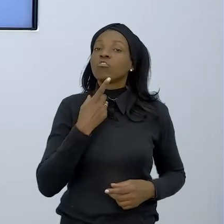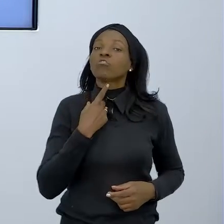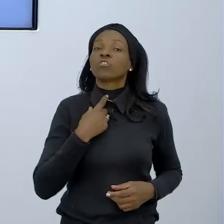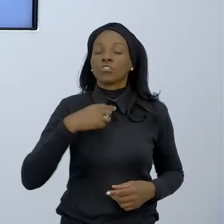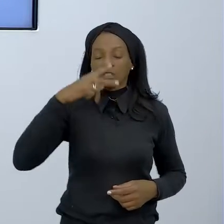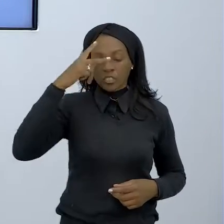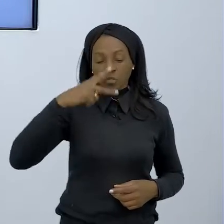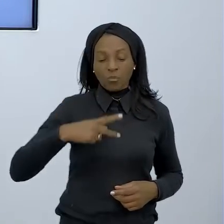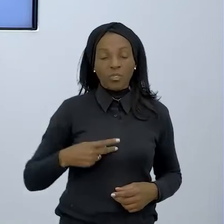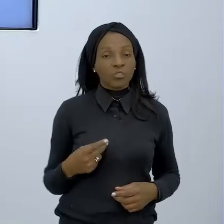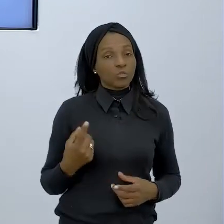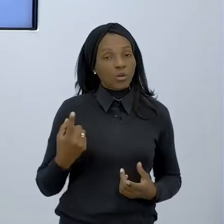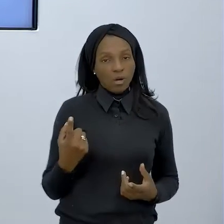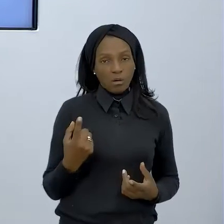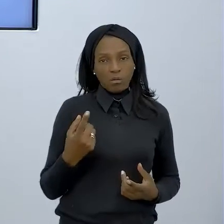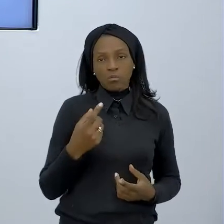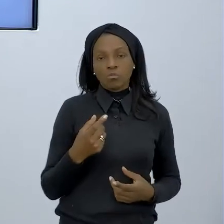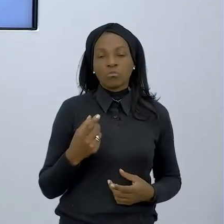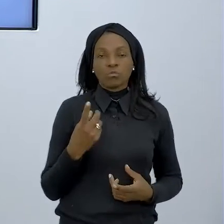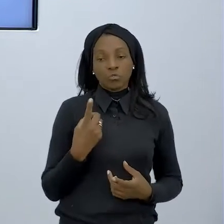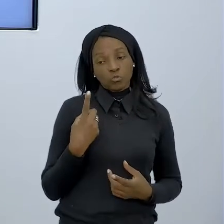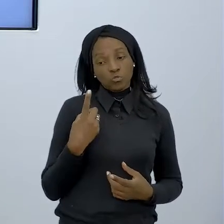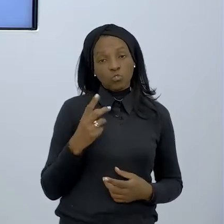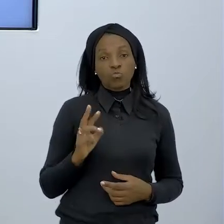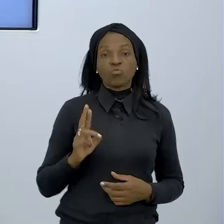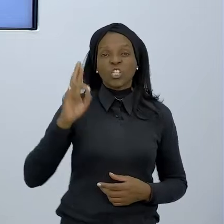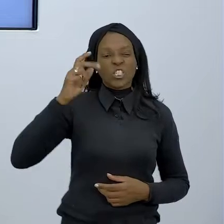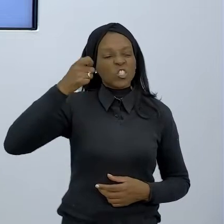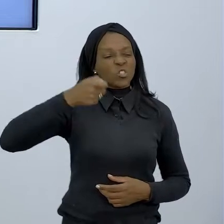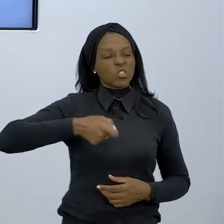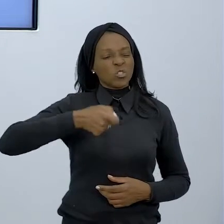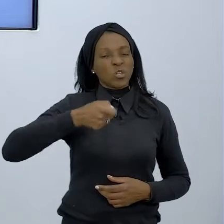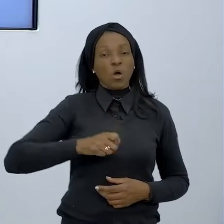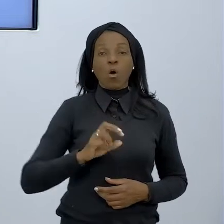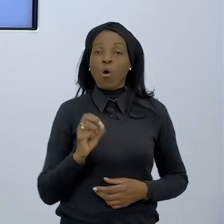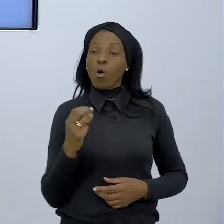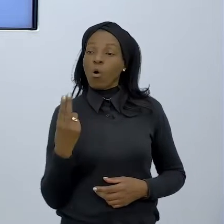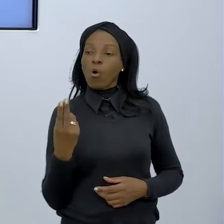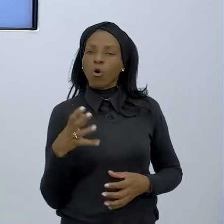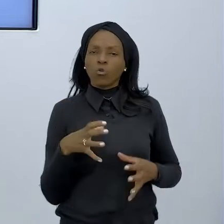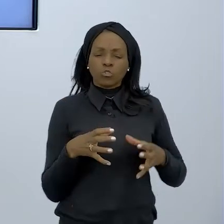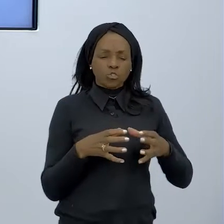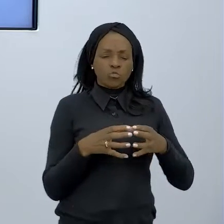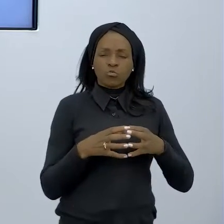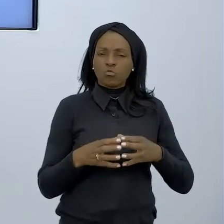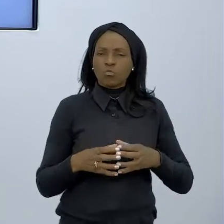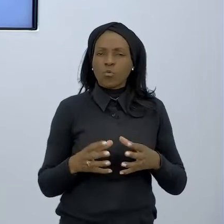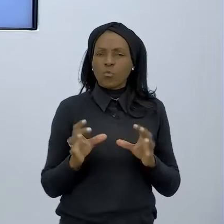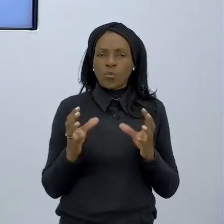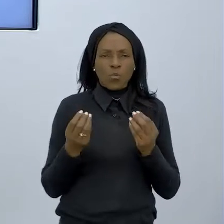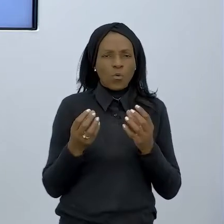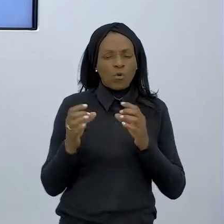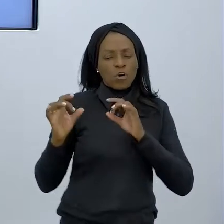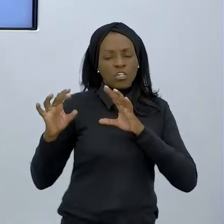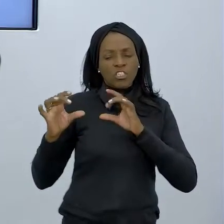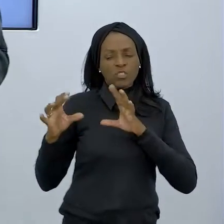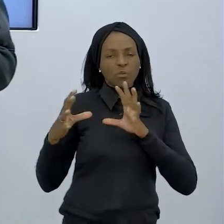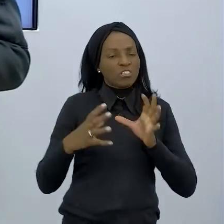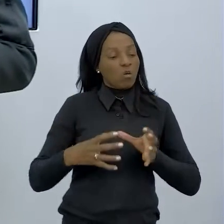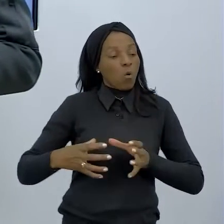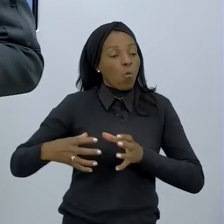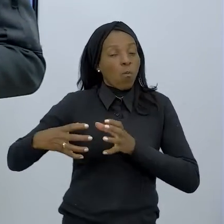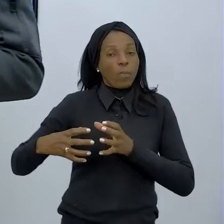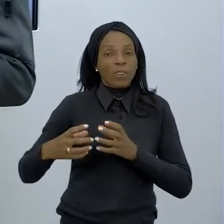pessoa, no caso, o ditador, ou de um grupo muito específico